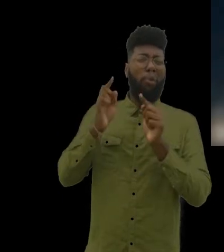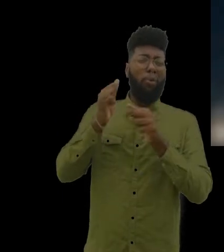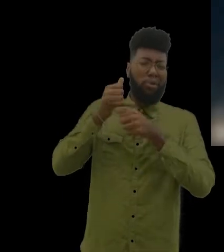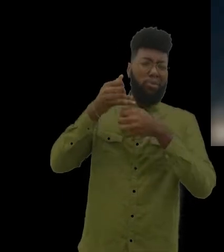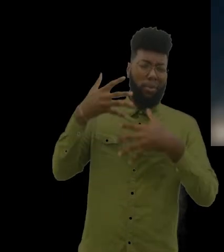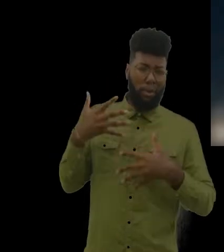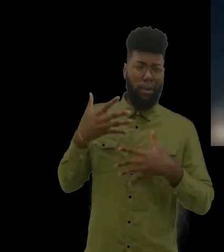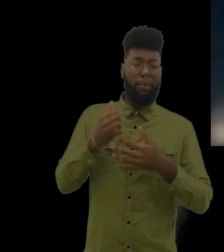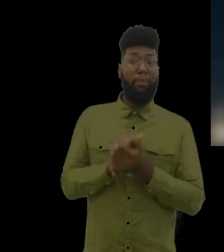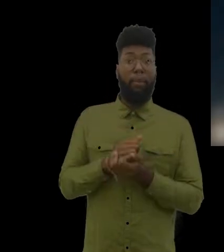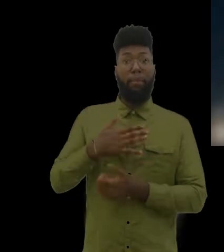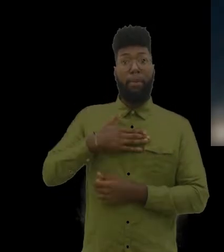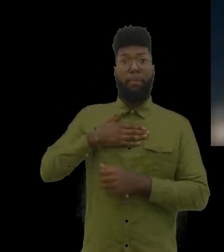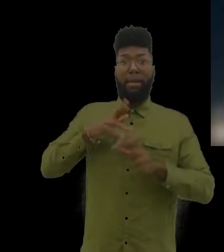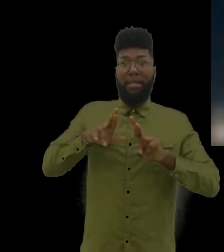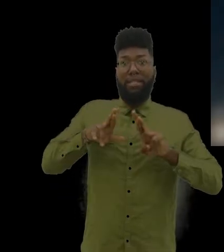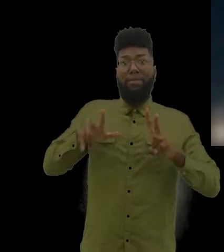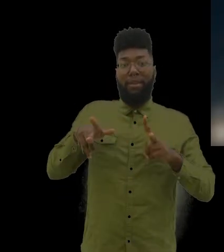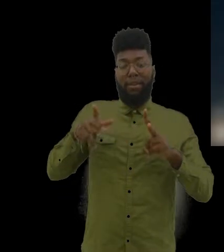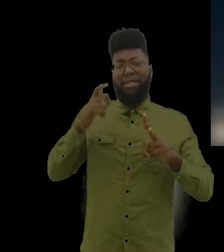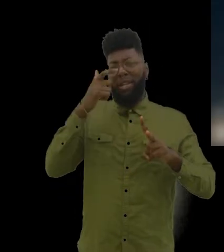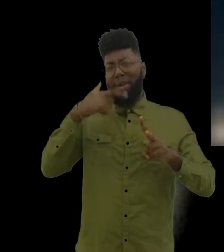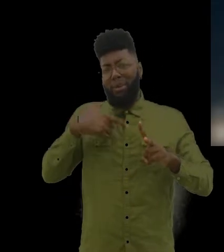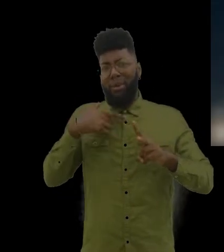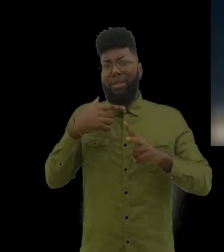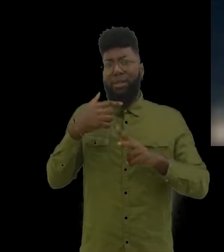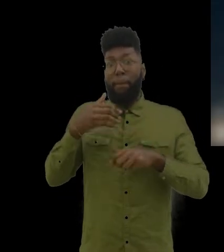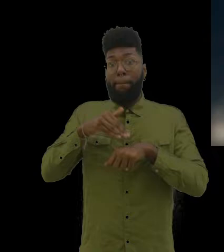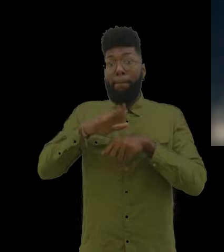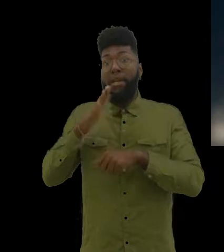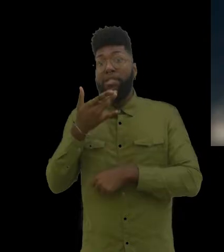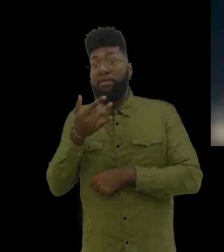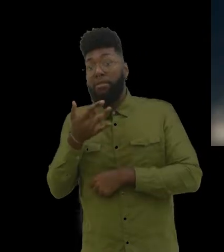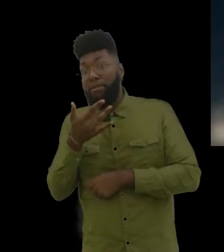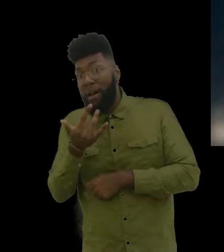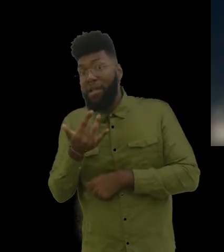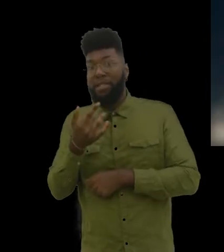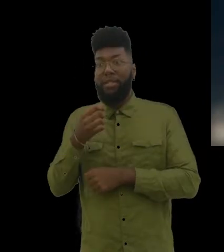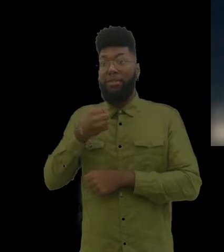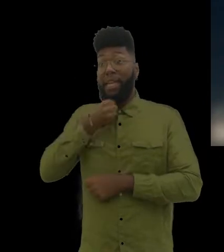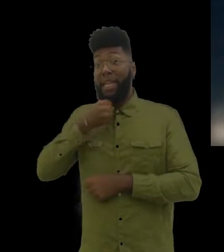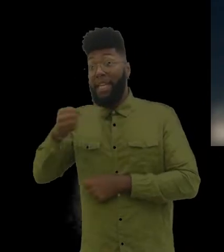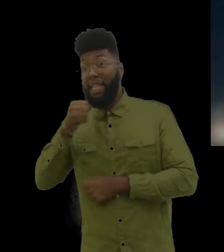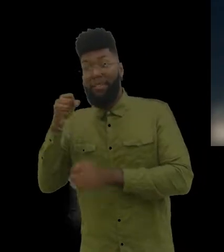pouco diferente, né? Acho que vai ser mais fácil entrevistar, a Ana acha que não.